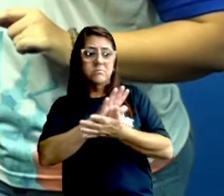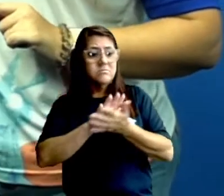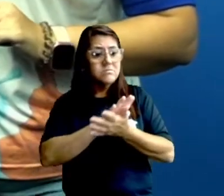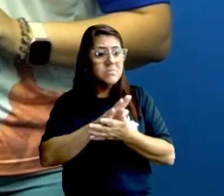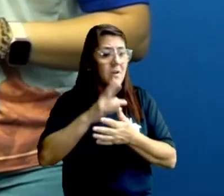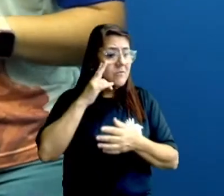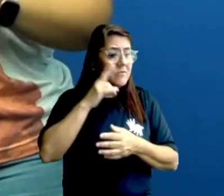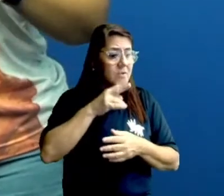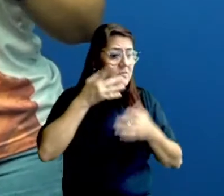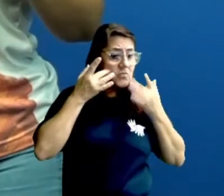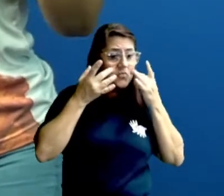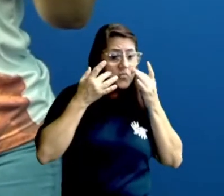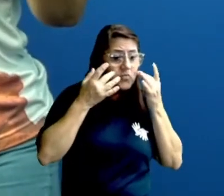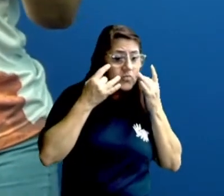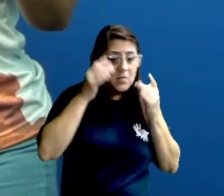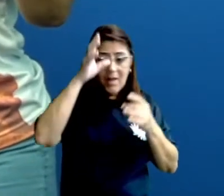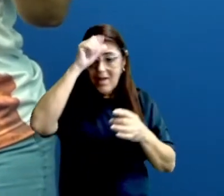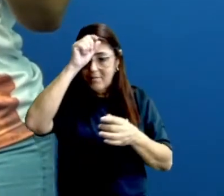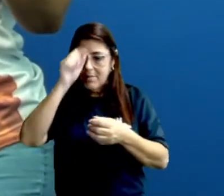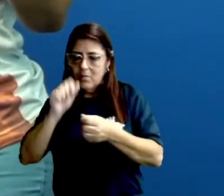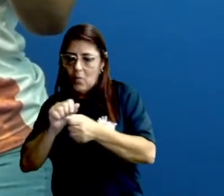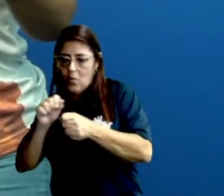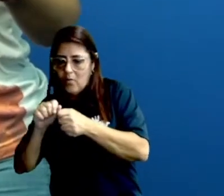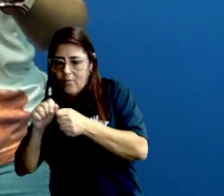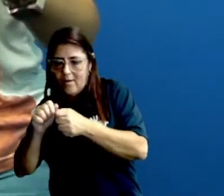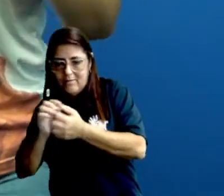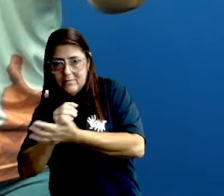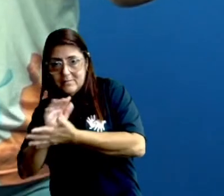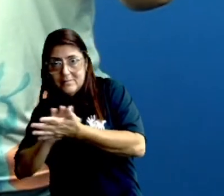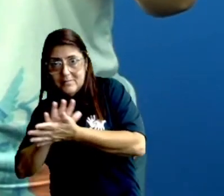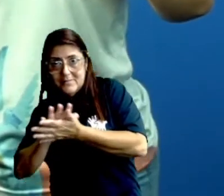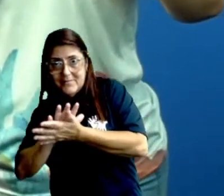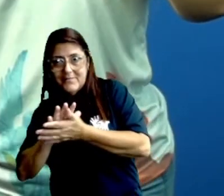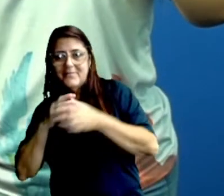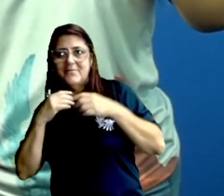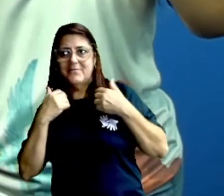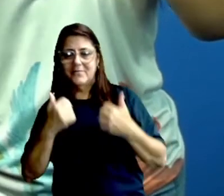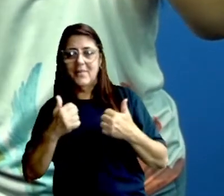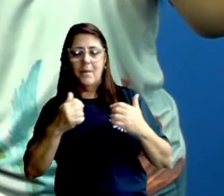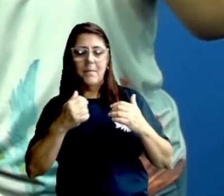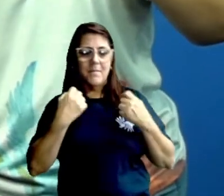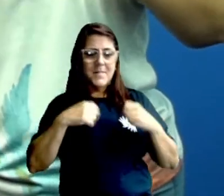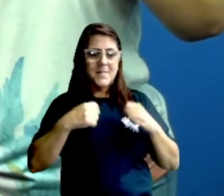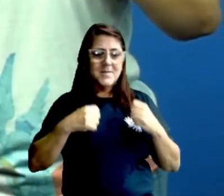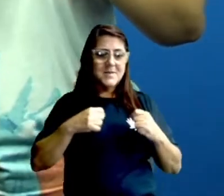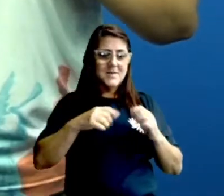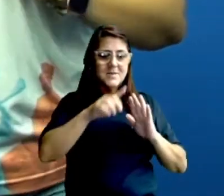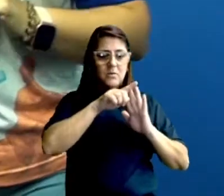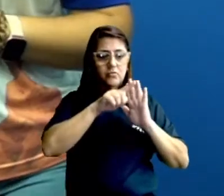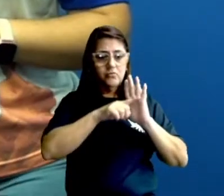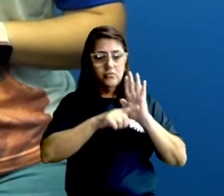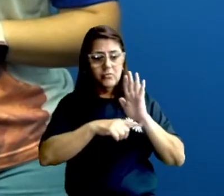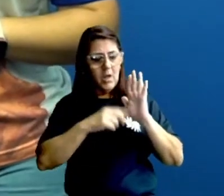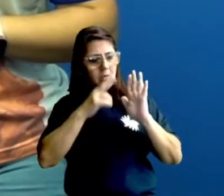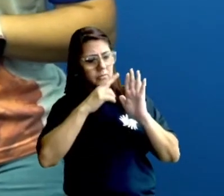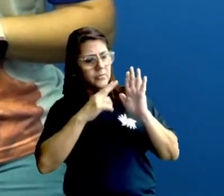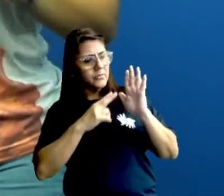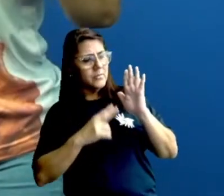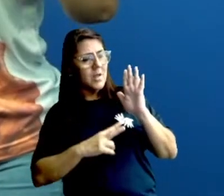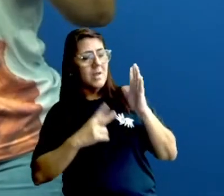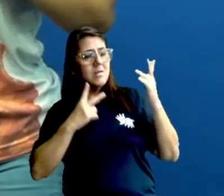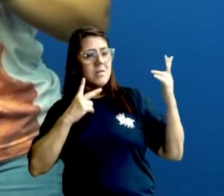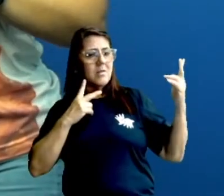na receita, como é um texto instrucional, eu tenho que seguir todas as instruções